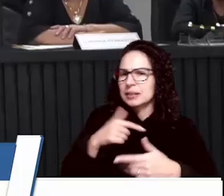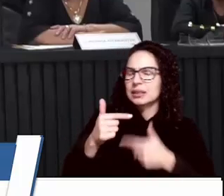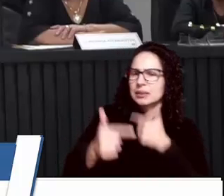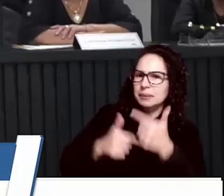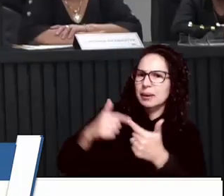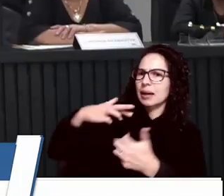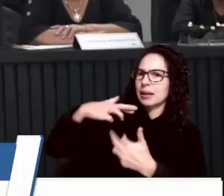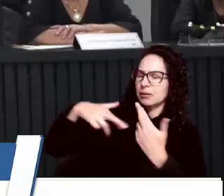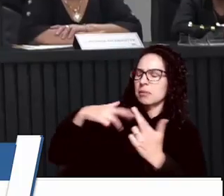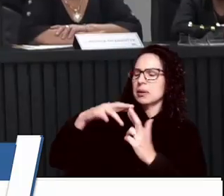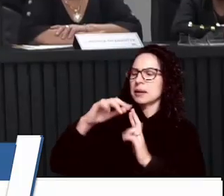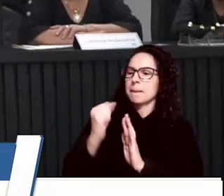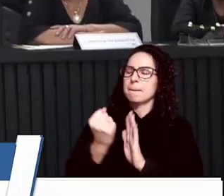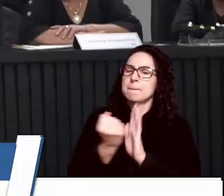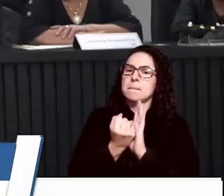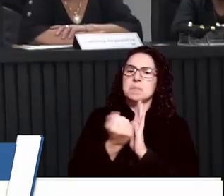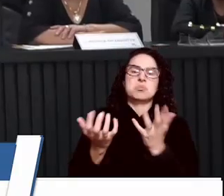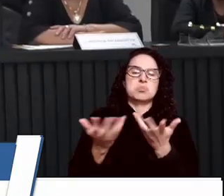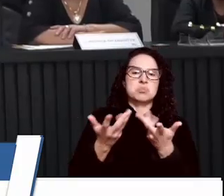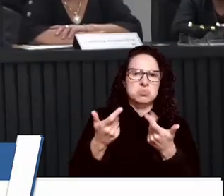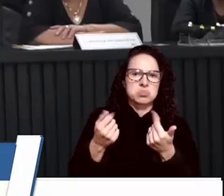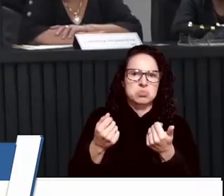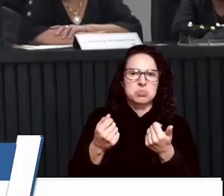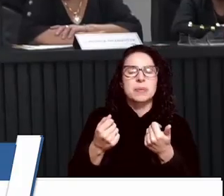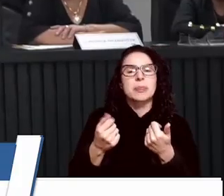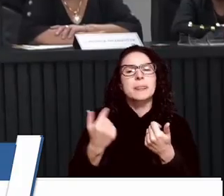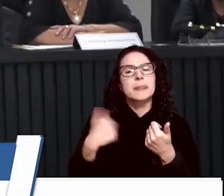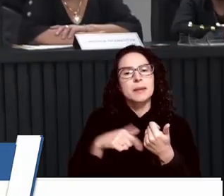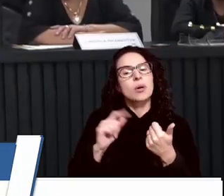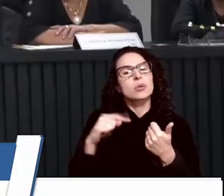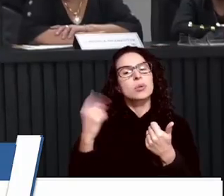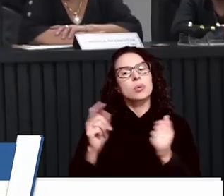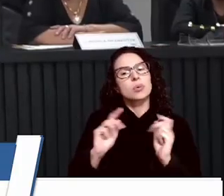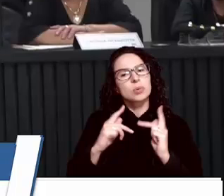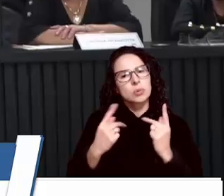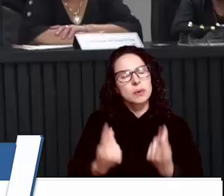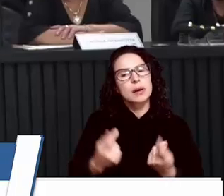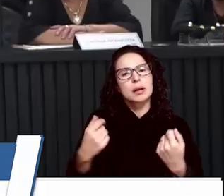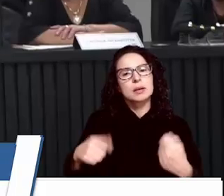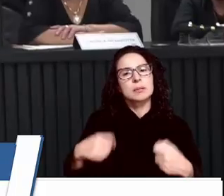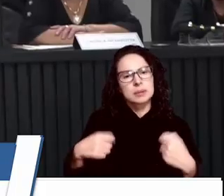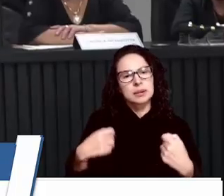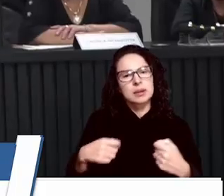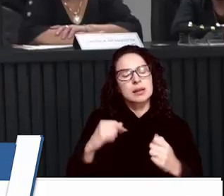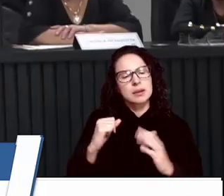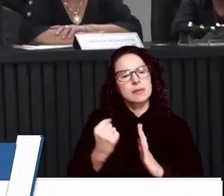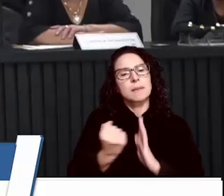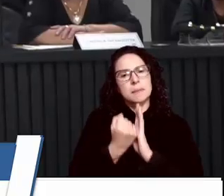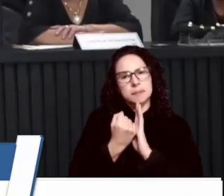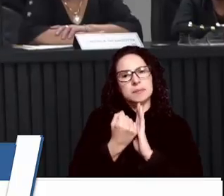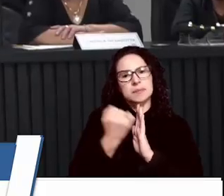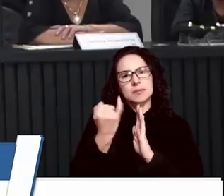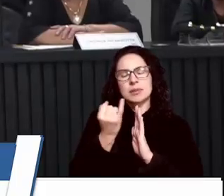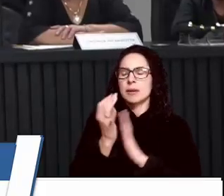um legado, e isso é importante. Nós somos seres humanos, nós temos que passar e deixar um legado. Então, parabéns